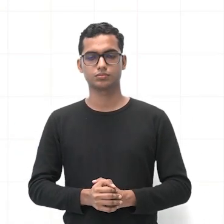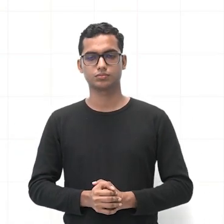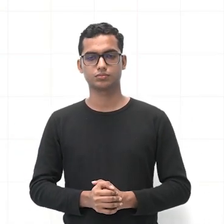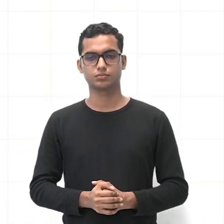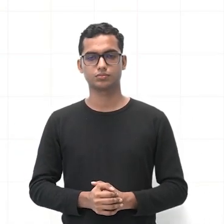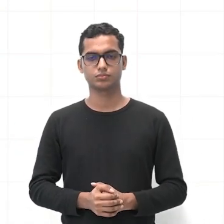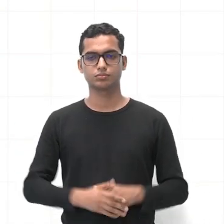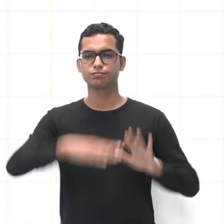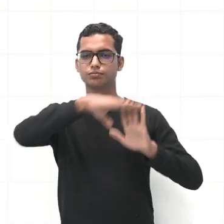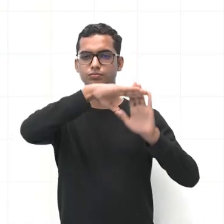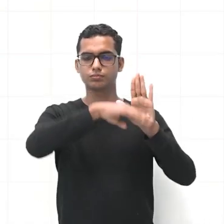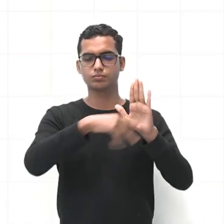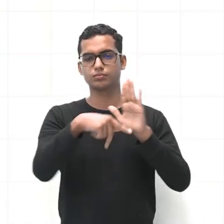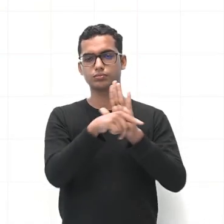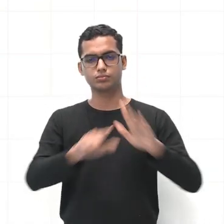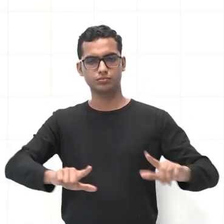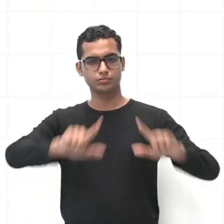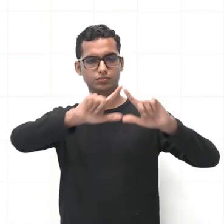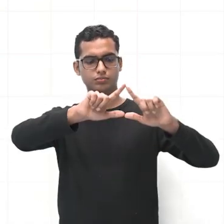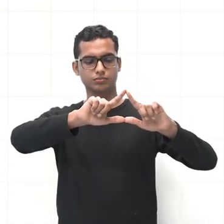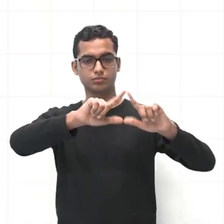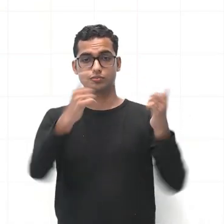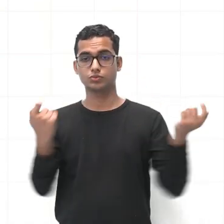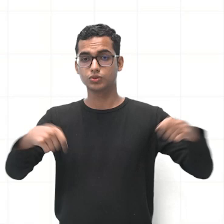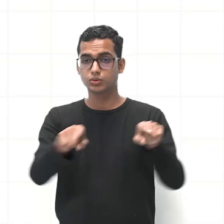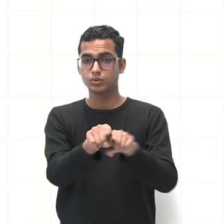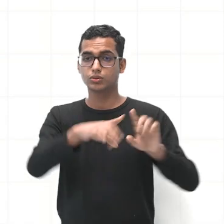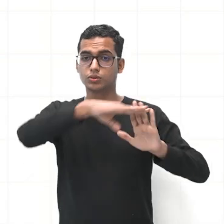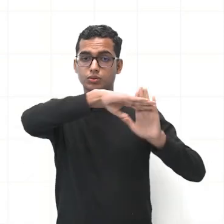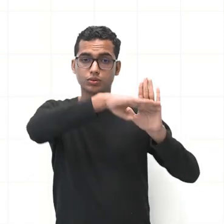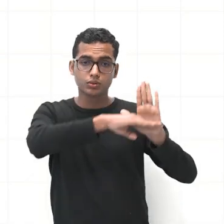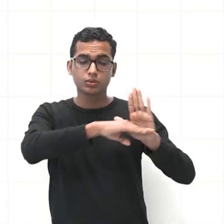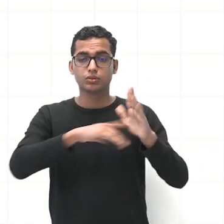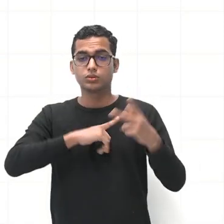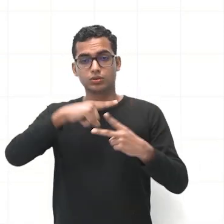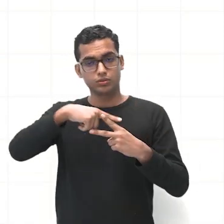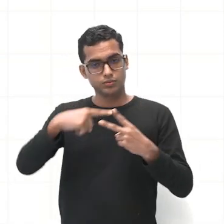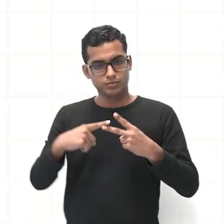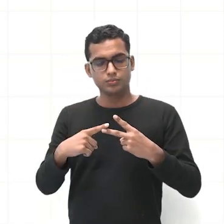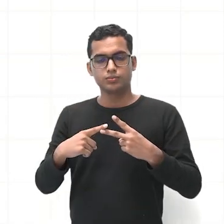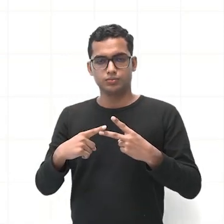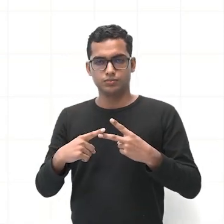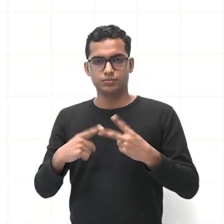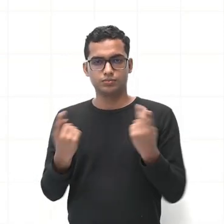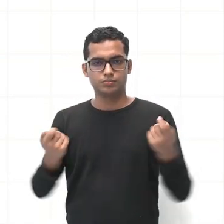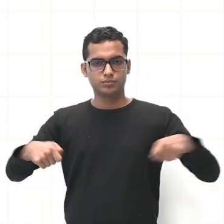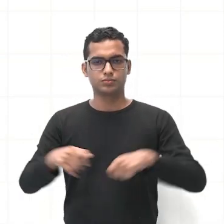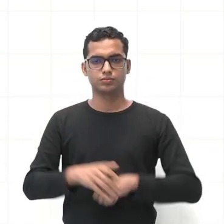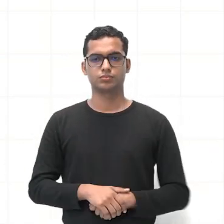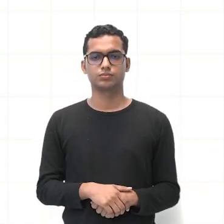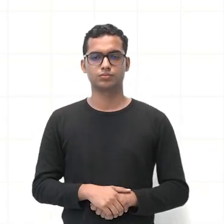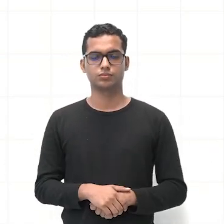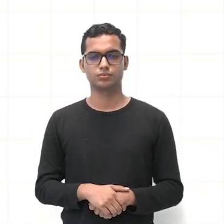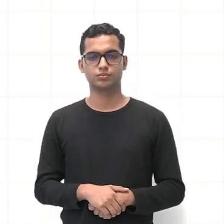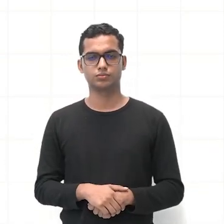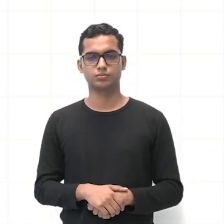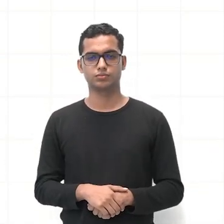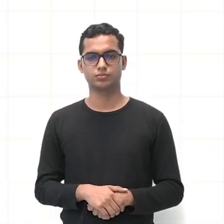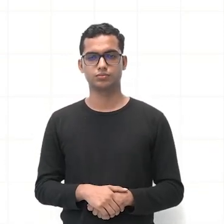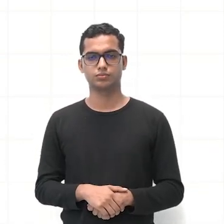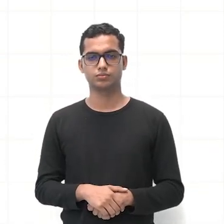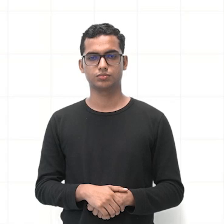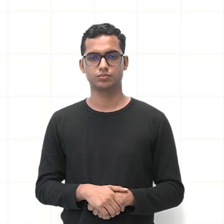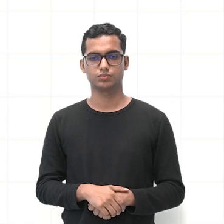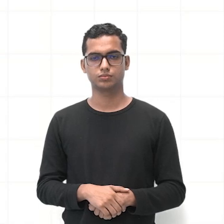Classificação dos triângulos. Os triângulos podem ser classificados de duas formas. Podem ser classificados em